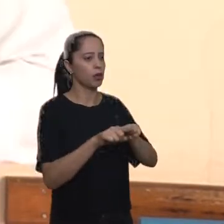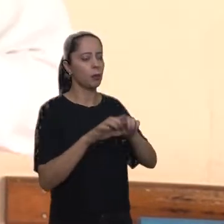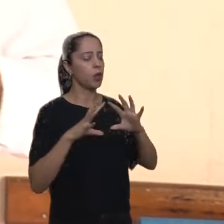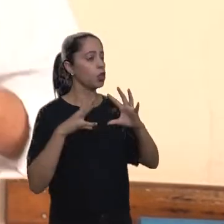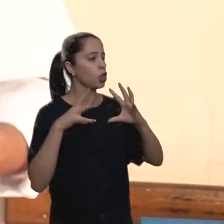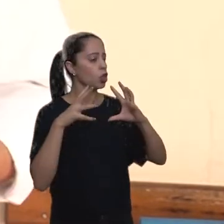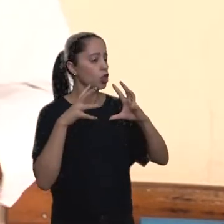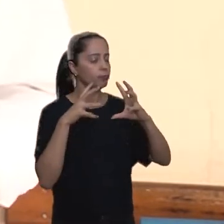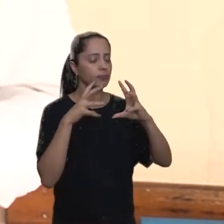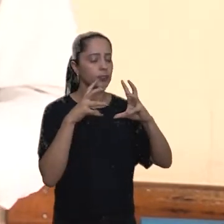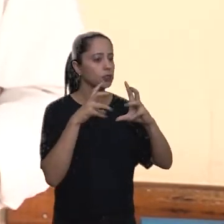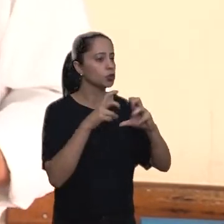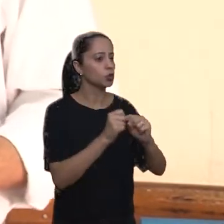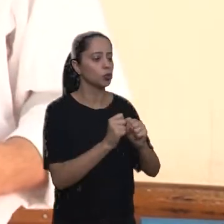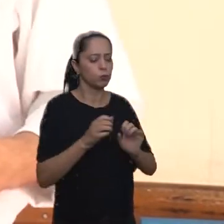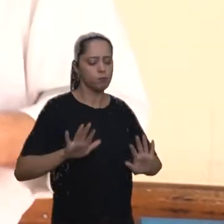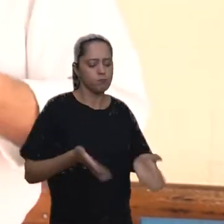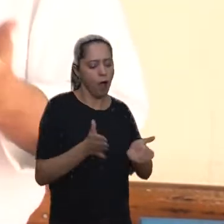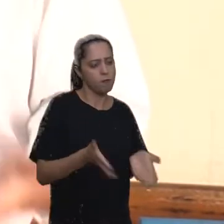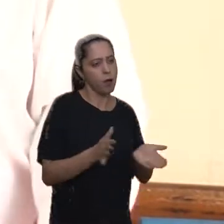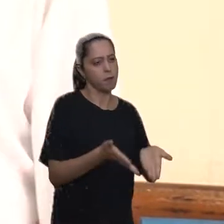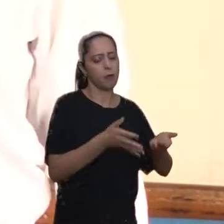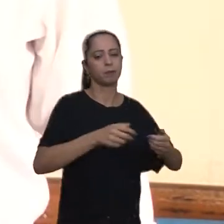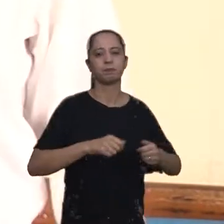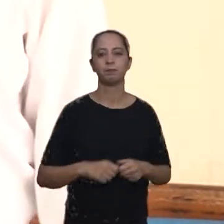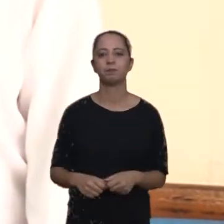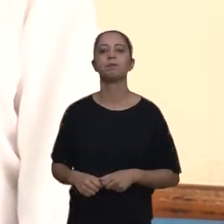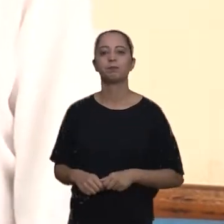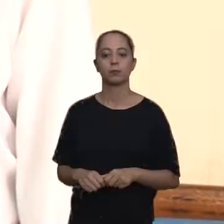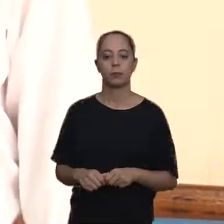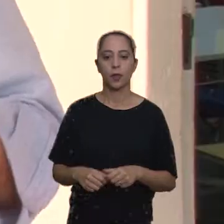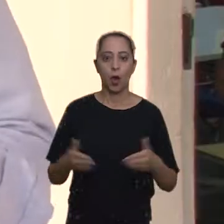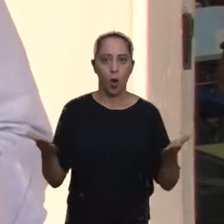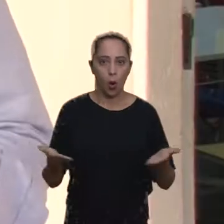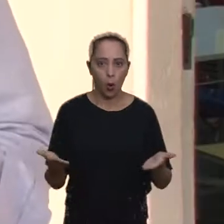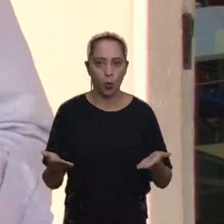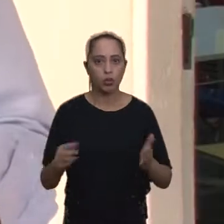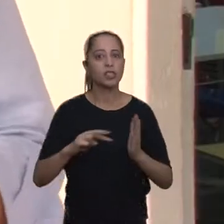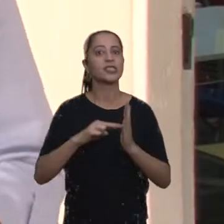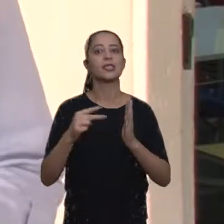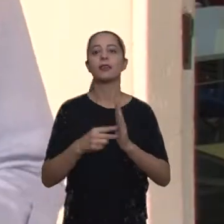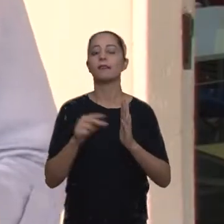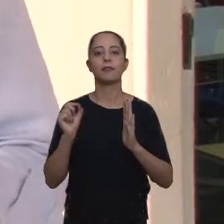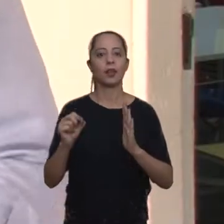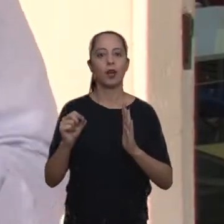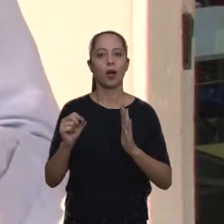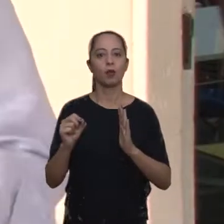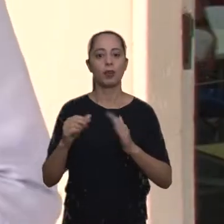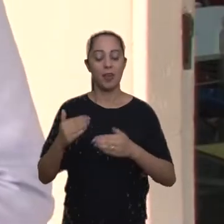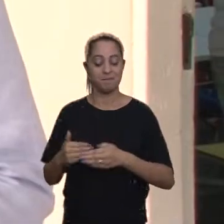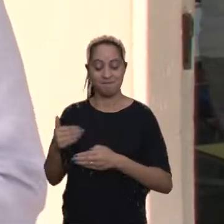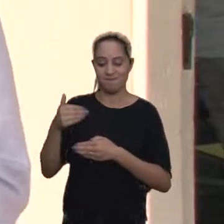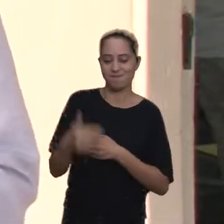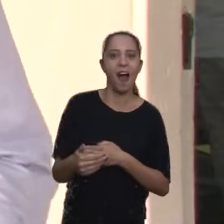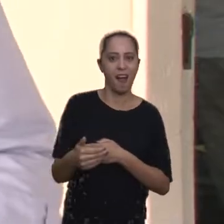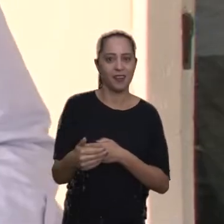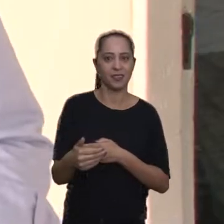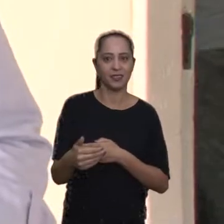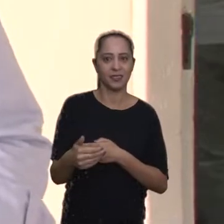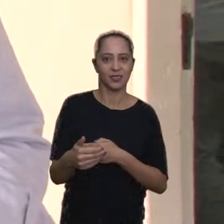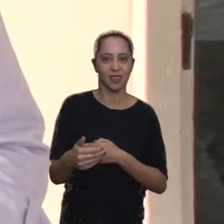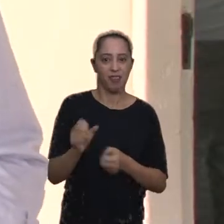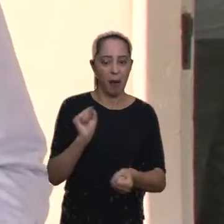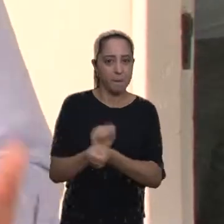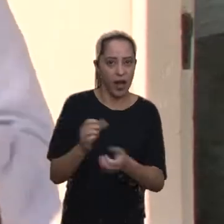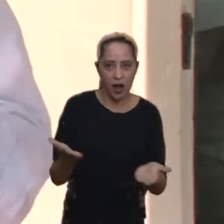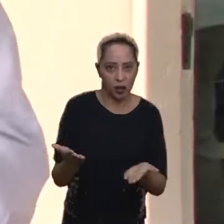e todo um acolhimento que é feito ao longo desses quase 35 anos de existência. O dia de hoje marca mais um passo desse grande